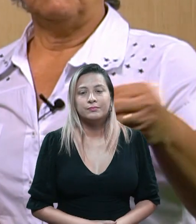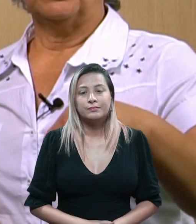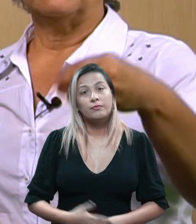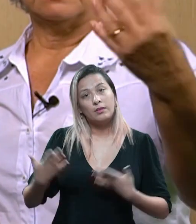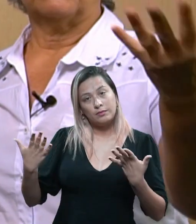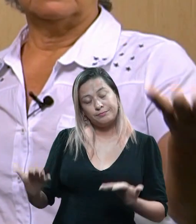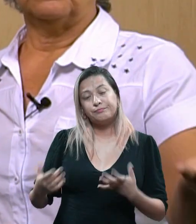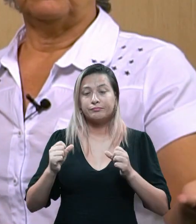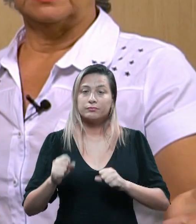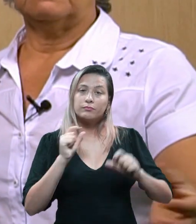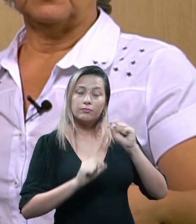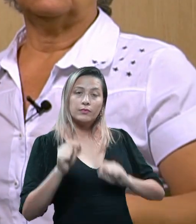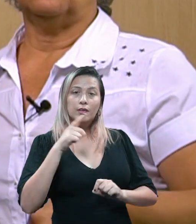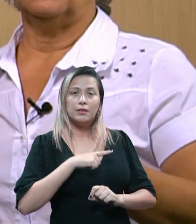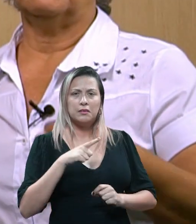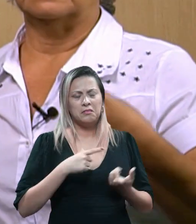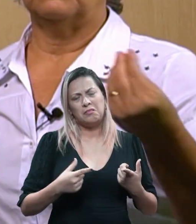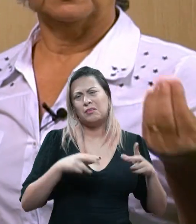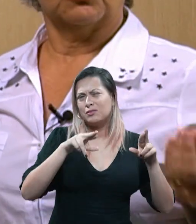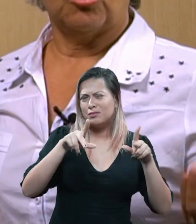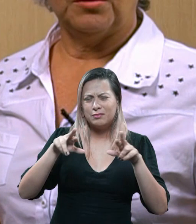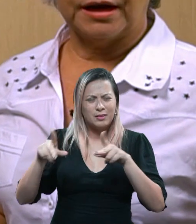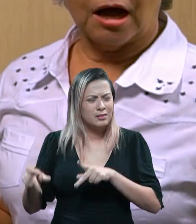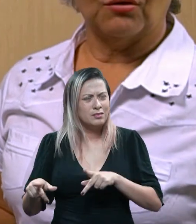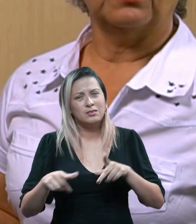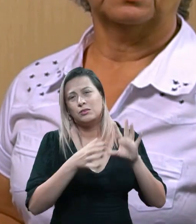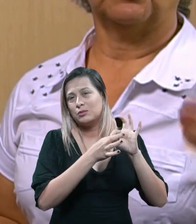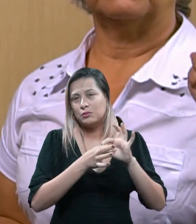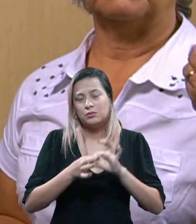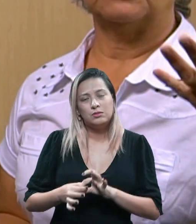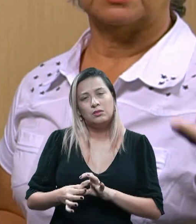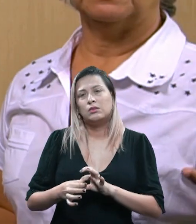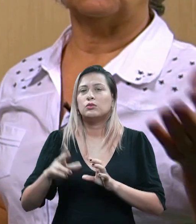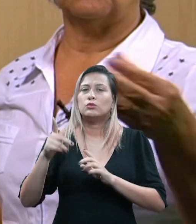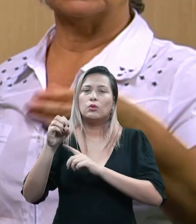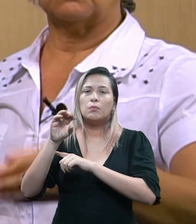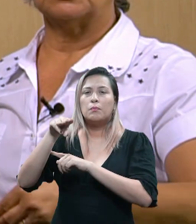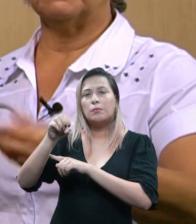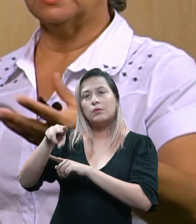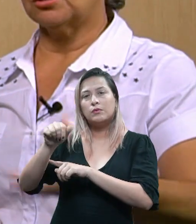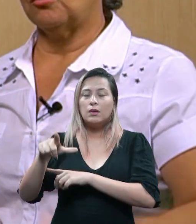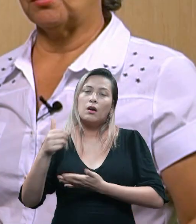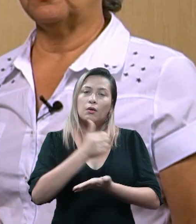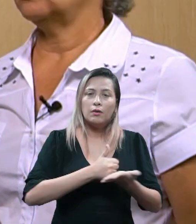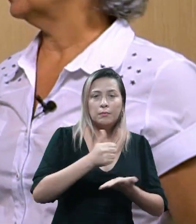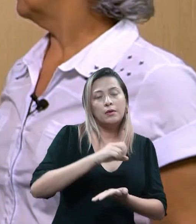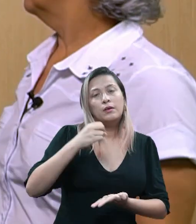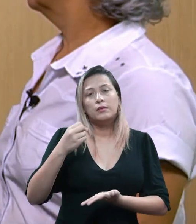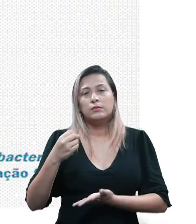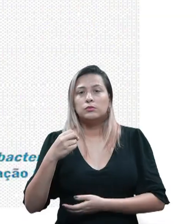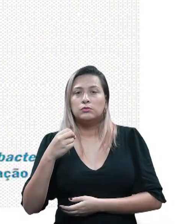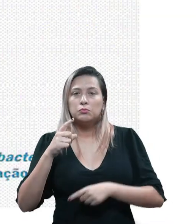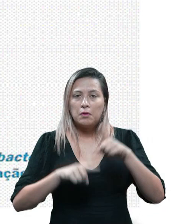Então, ela pode ser causada por diferentes fatores, além do fator hormonal. Pode ser medicamentosa, cosmética ou